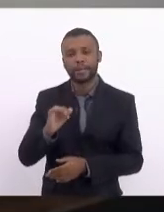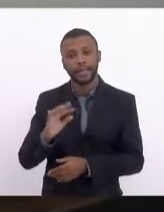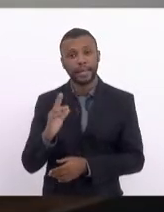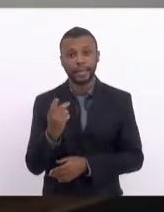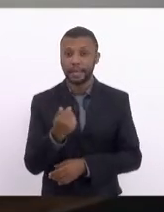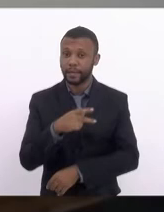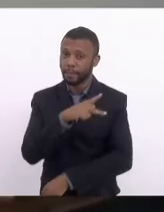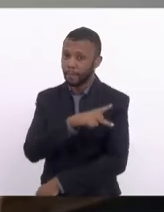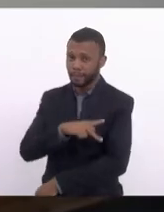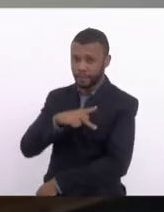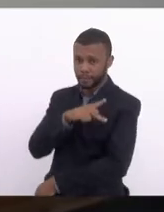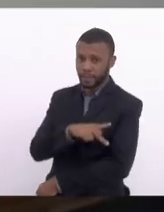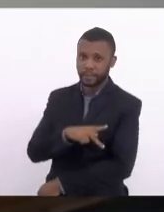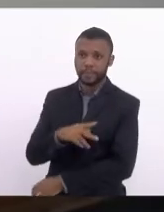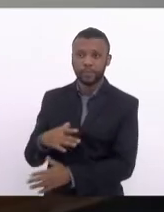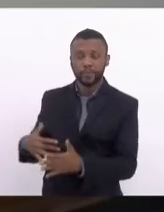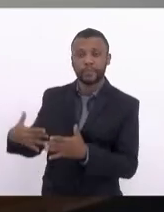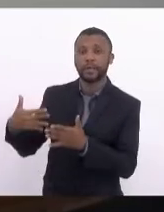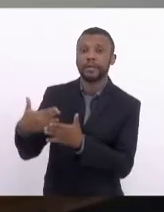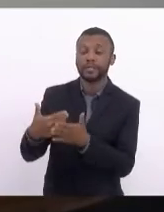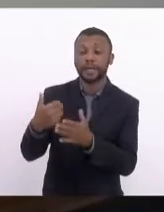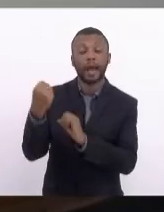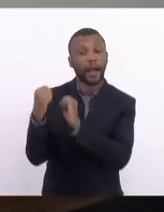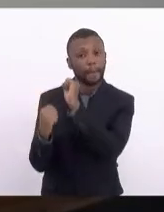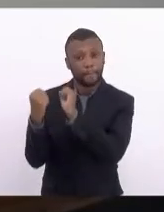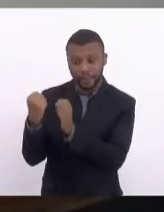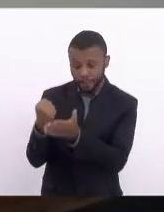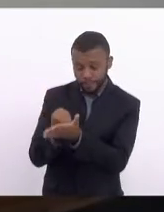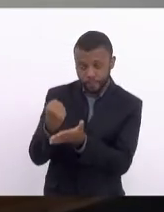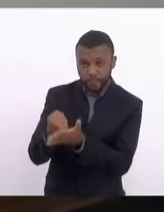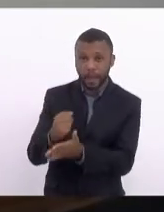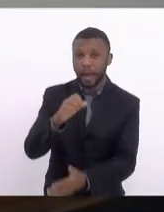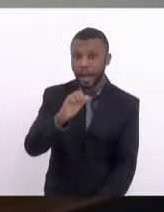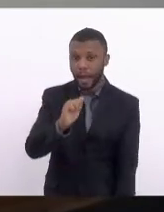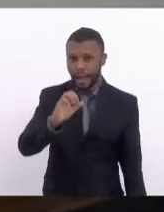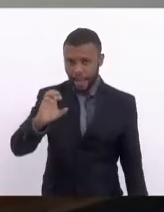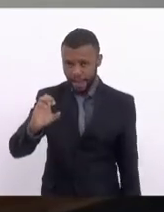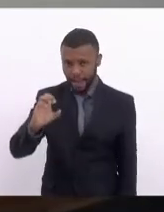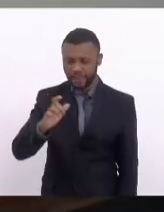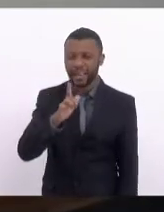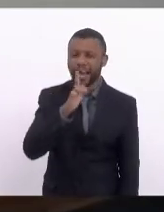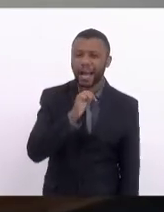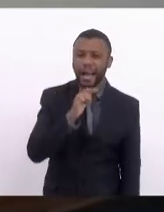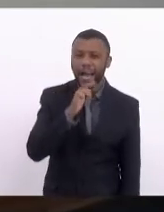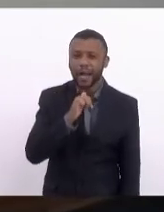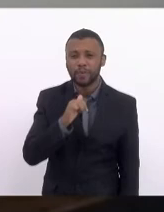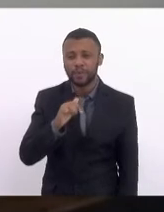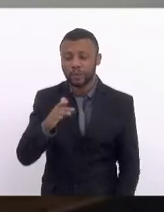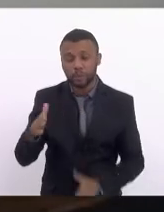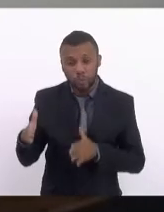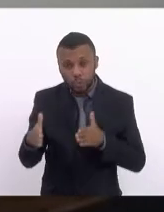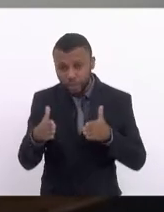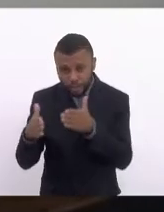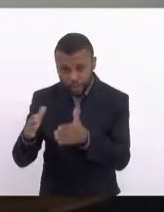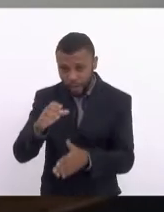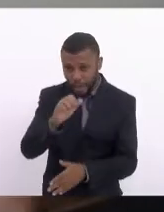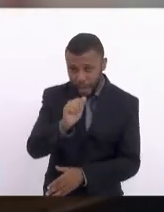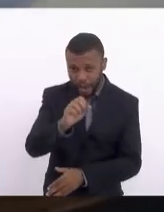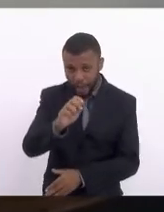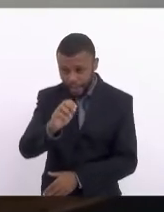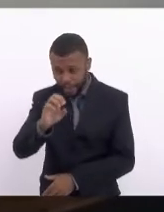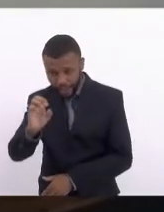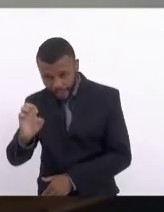Tia Ju, desde que a concessionária Águas do Rio passou a operar em substituição à